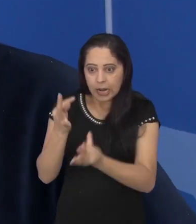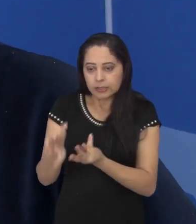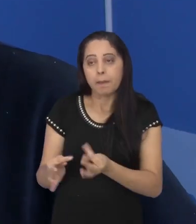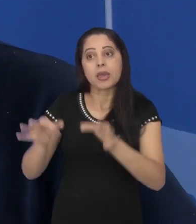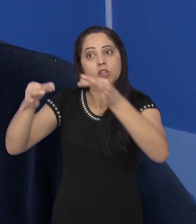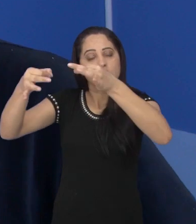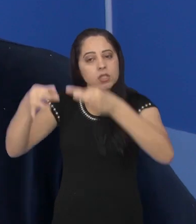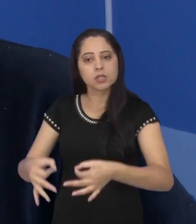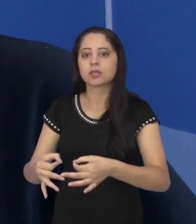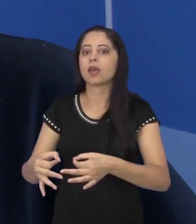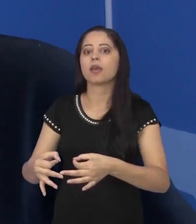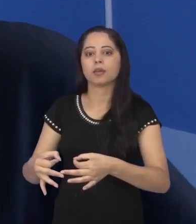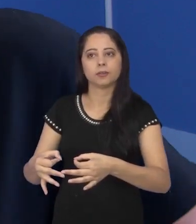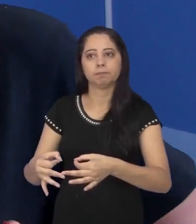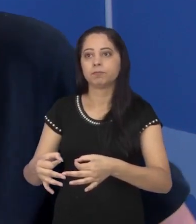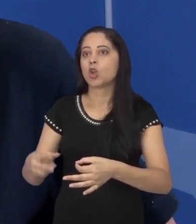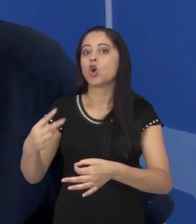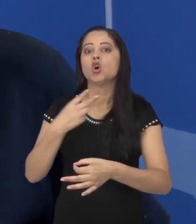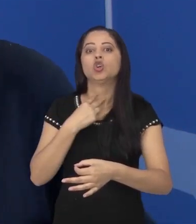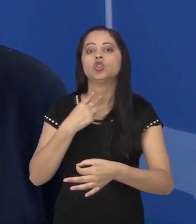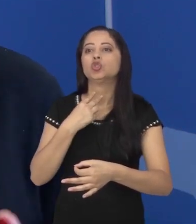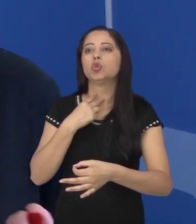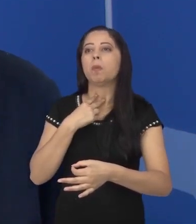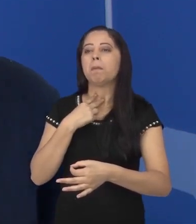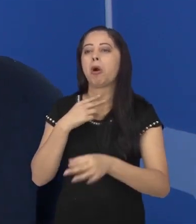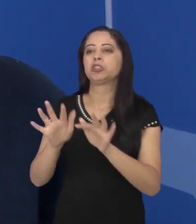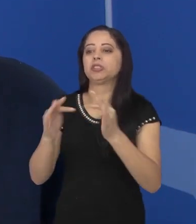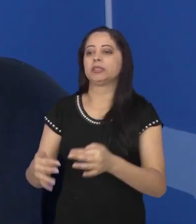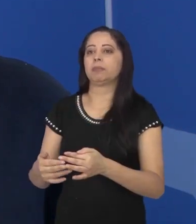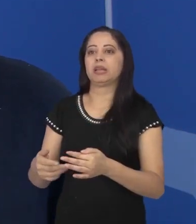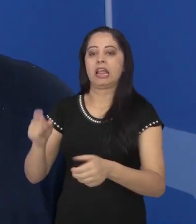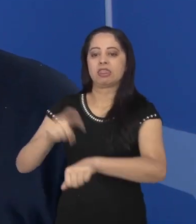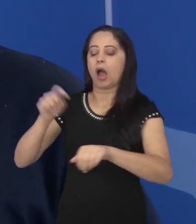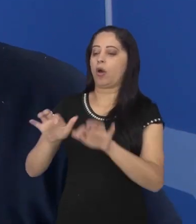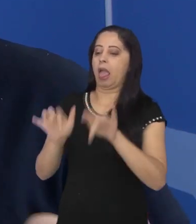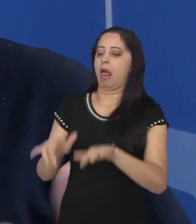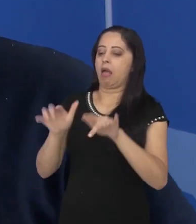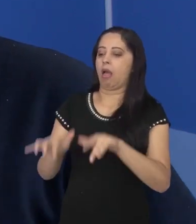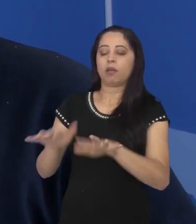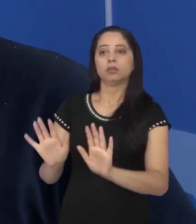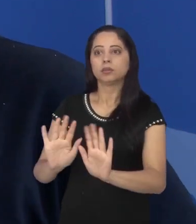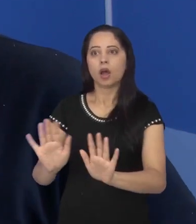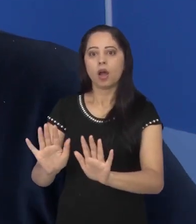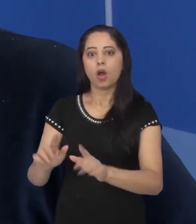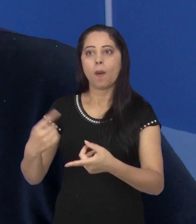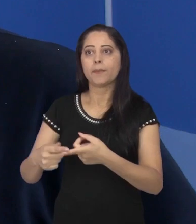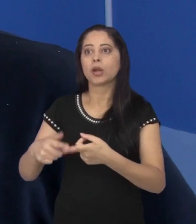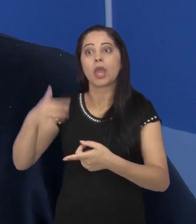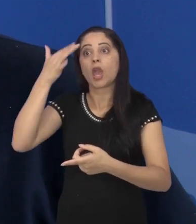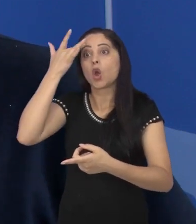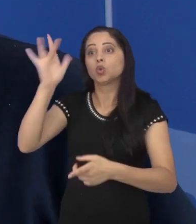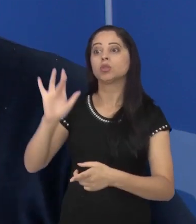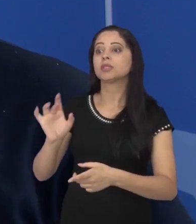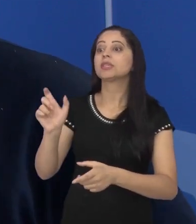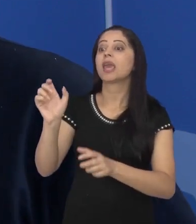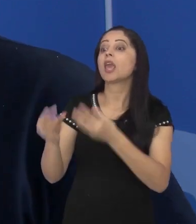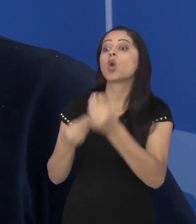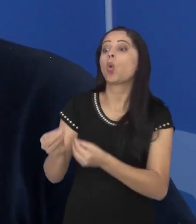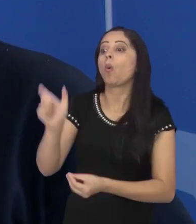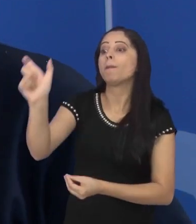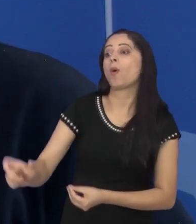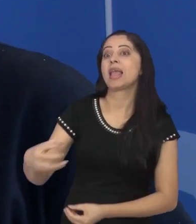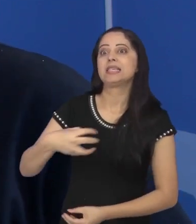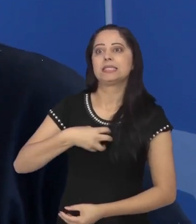nós estamos dizendo que não dá para chegar num local e começar a tocar música, porque eu não sei a identidade sonora do paciente, eu não